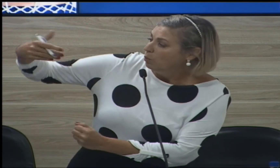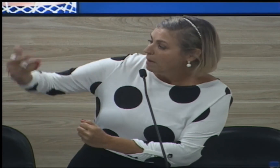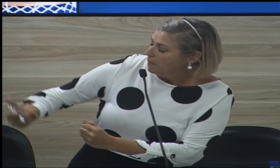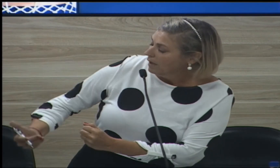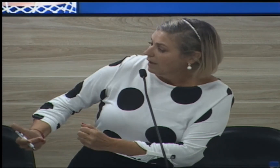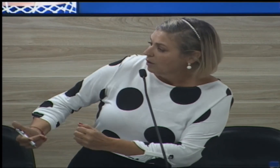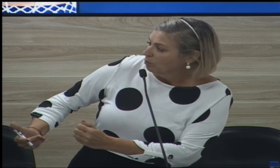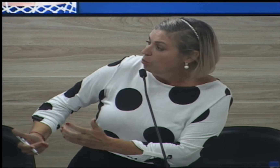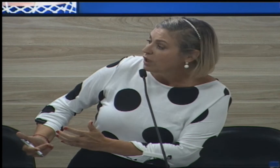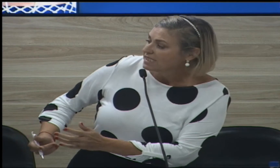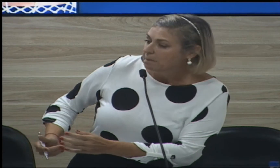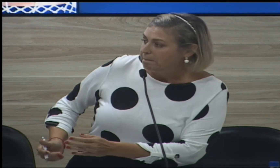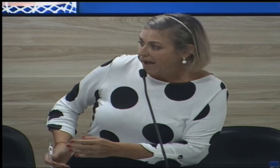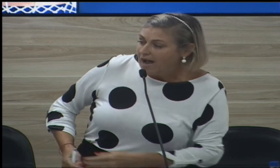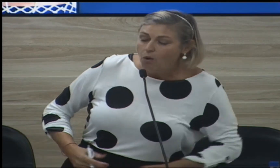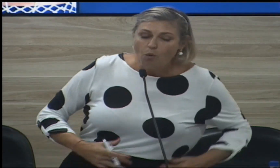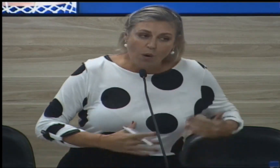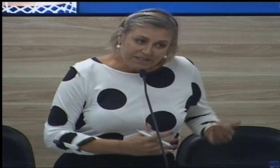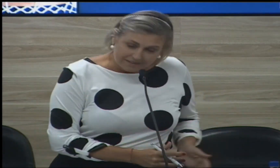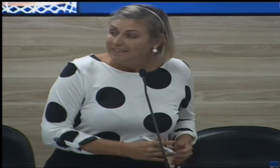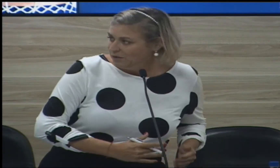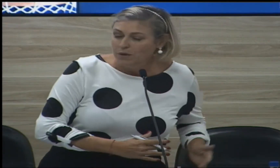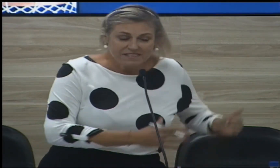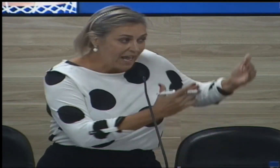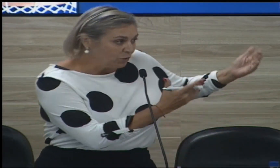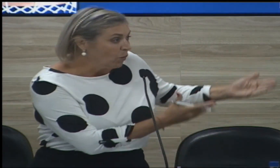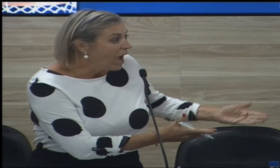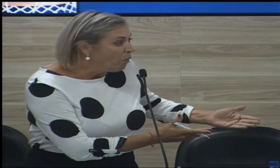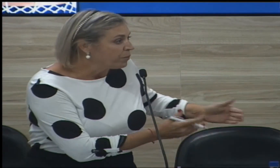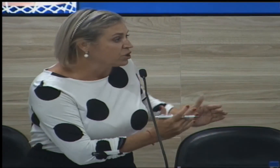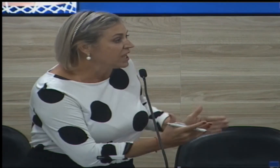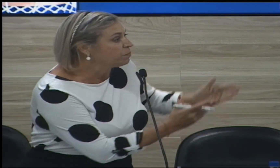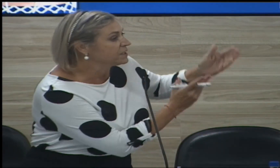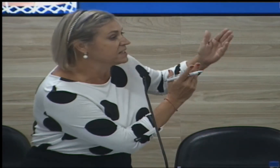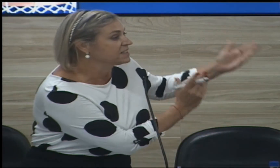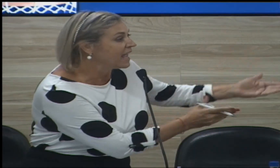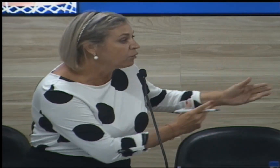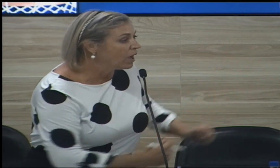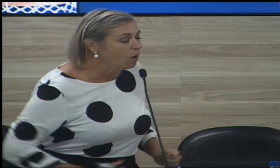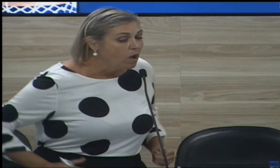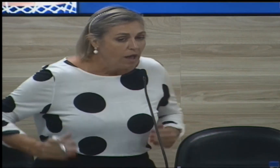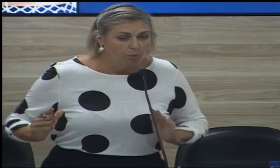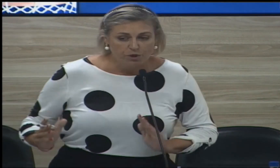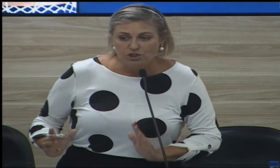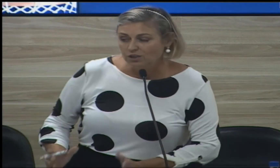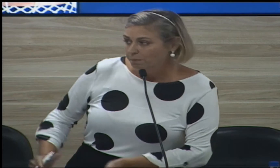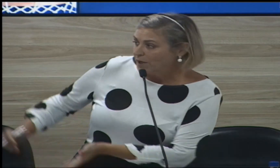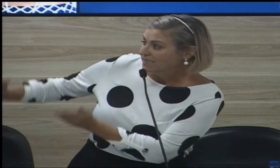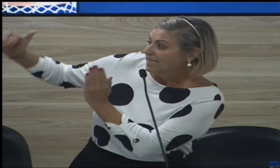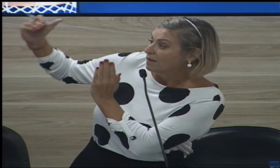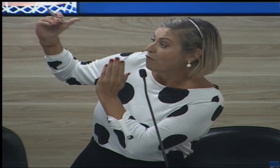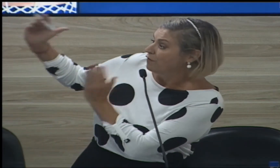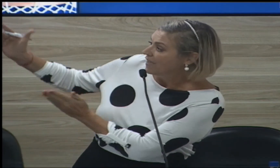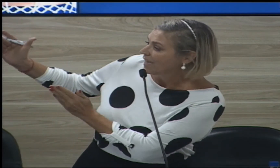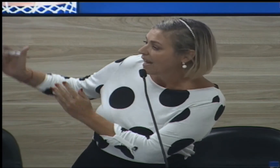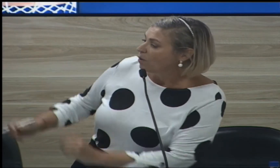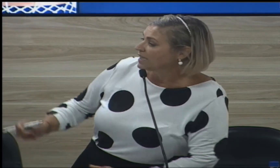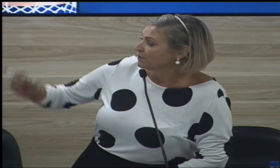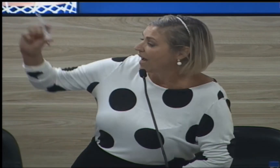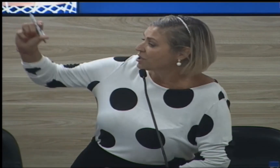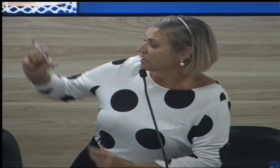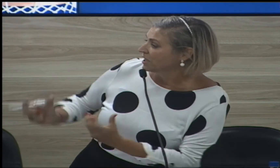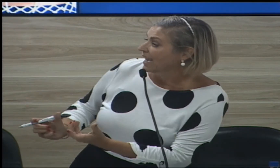que é ver, discutir o que vai trazer isso para a população,